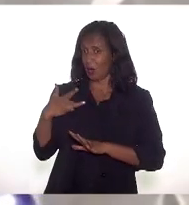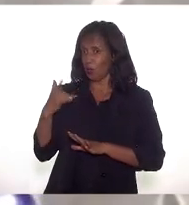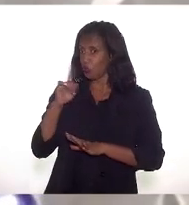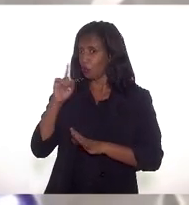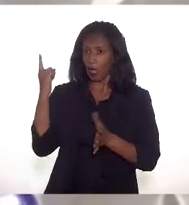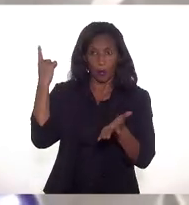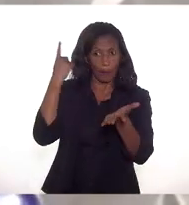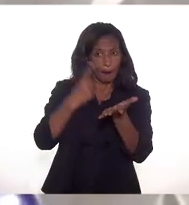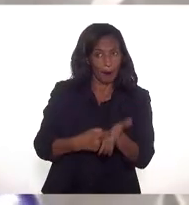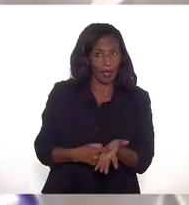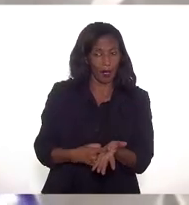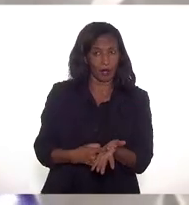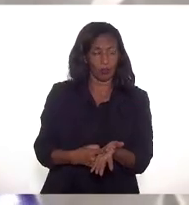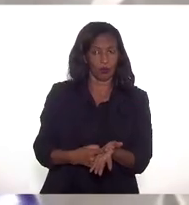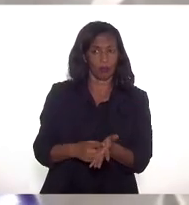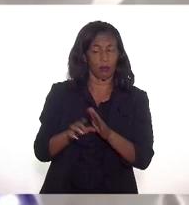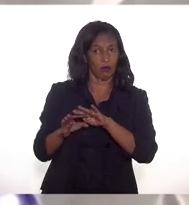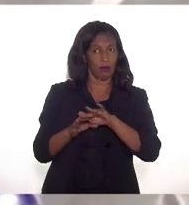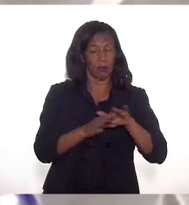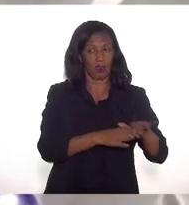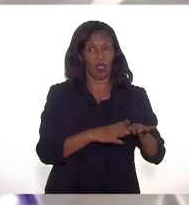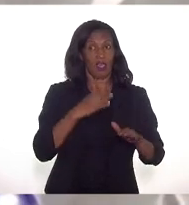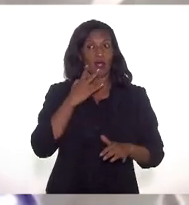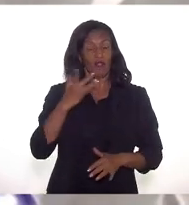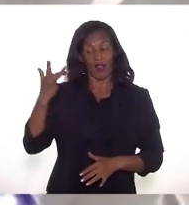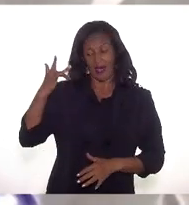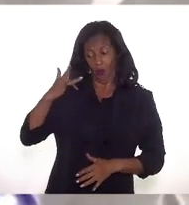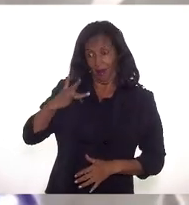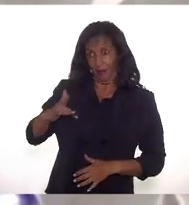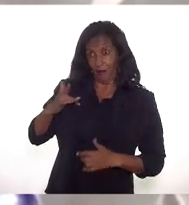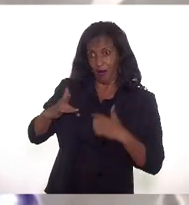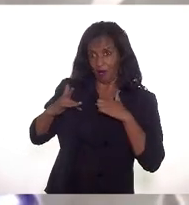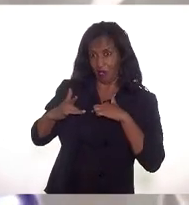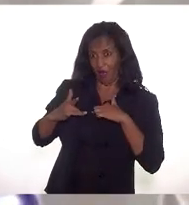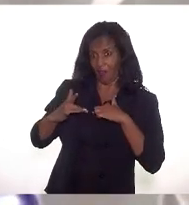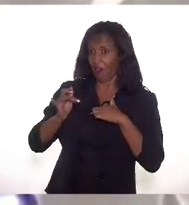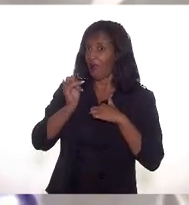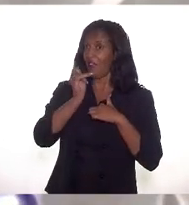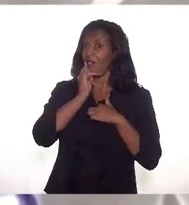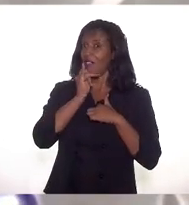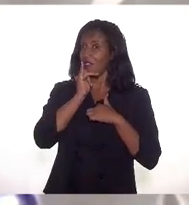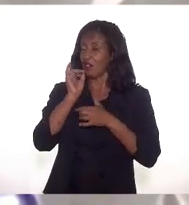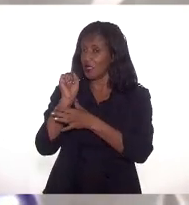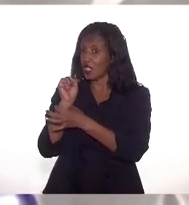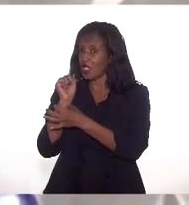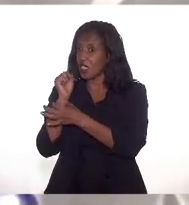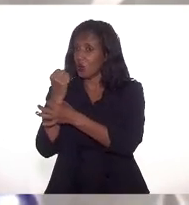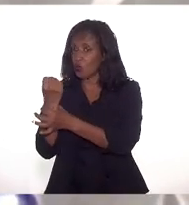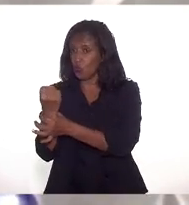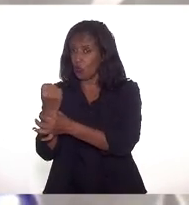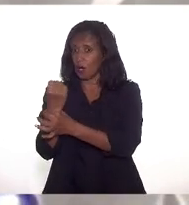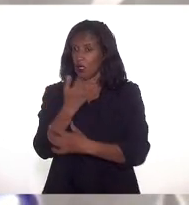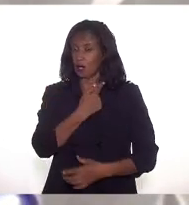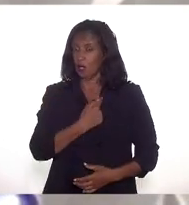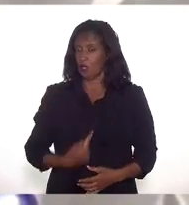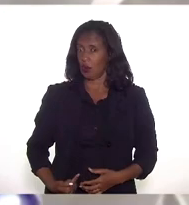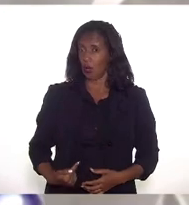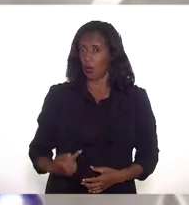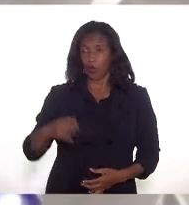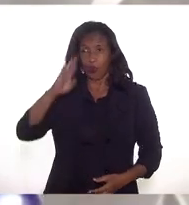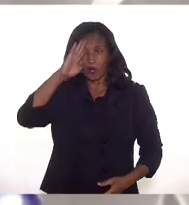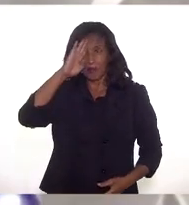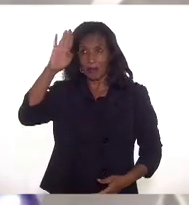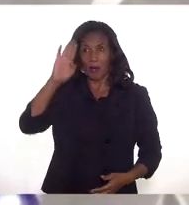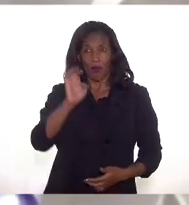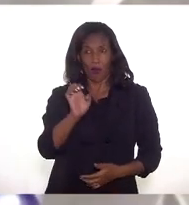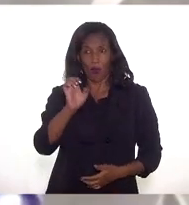pacto. O que eu disse é que eu lamentava que a saúde, a exemplo da segurança pública, não fosse um eixo prioritário e